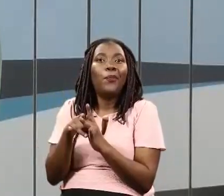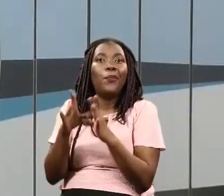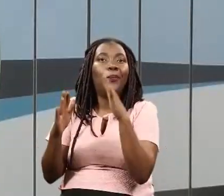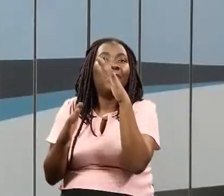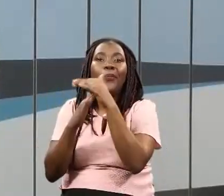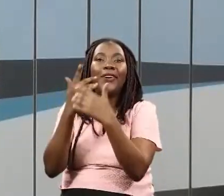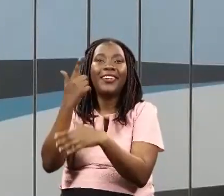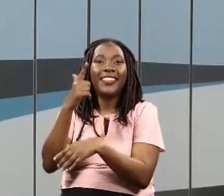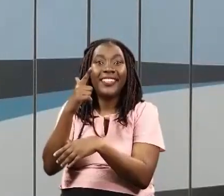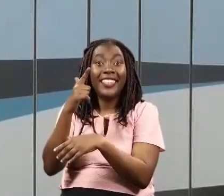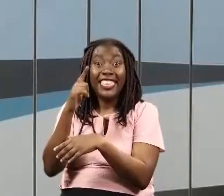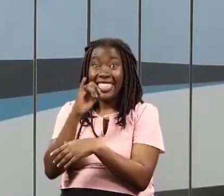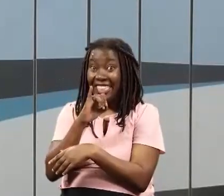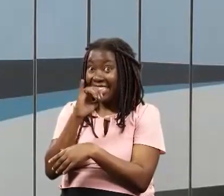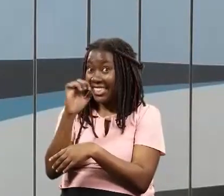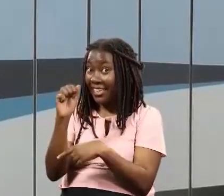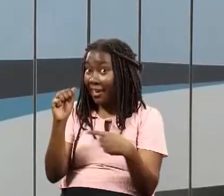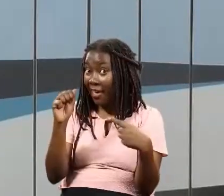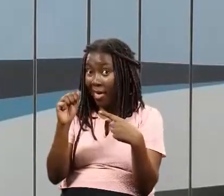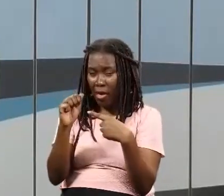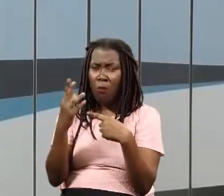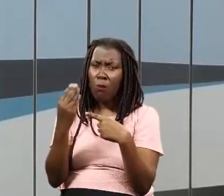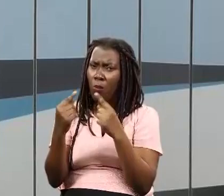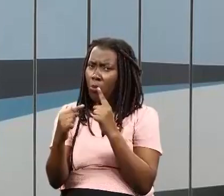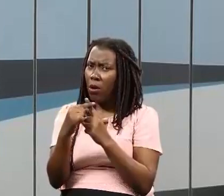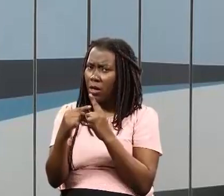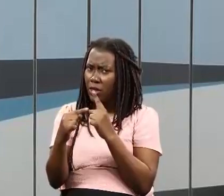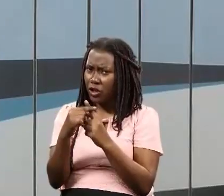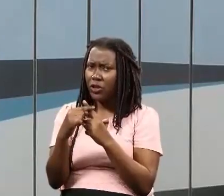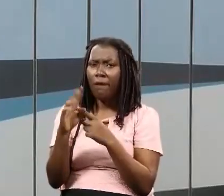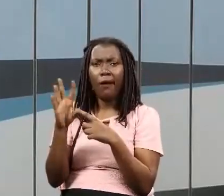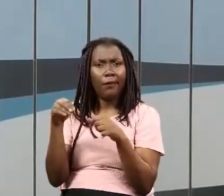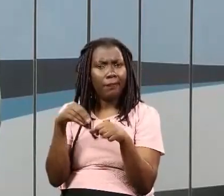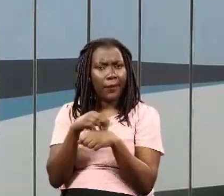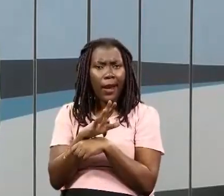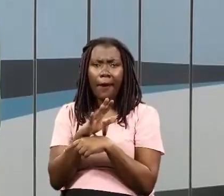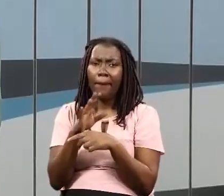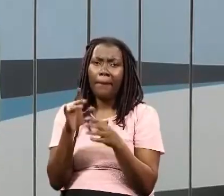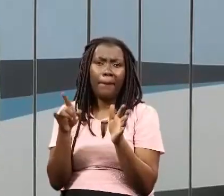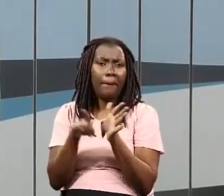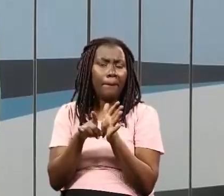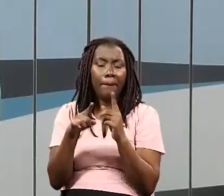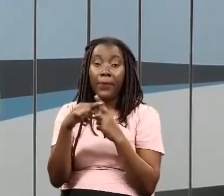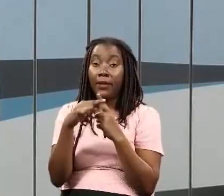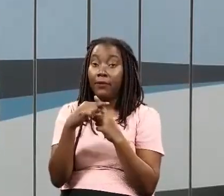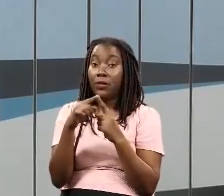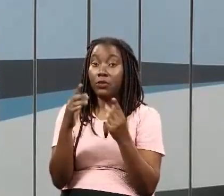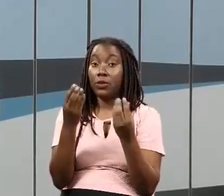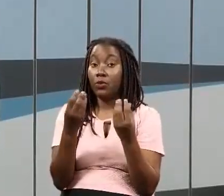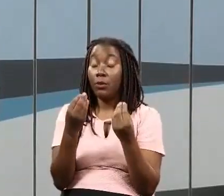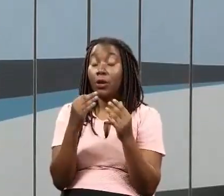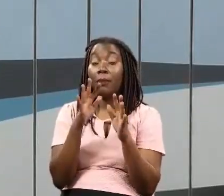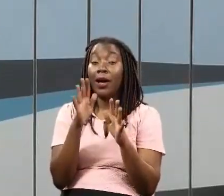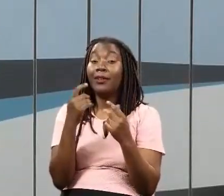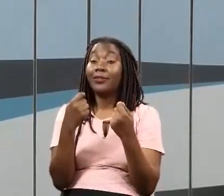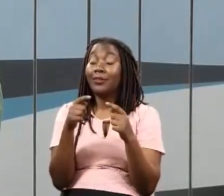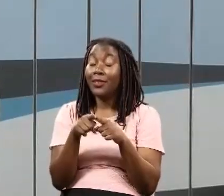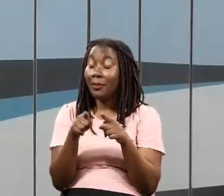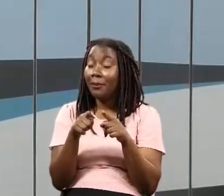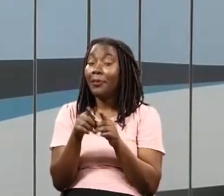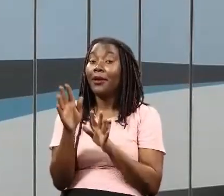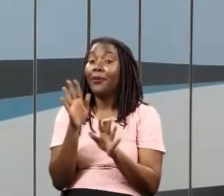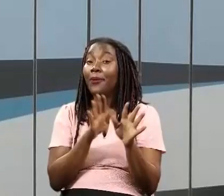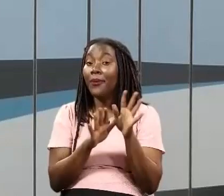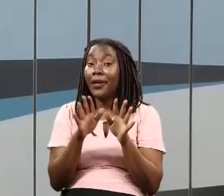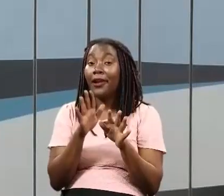própria inteligência artificial é muito positiva, traz outros benefícios inúmeros, mas também a gente tem que ter muito cuidado. E qual que é